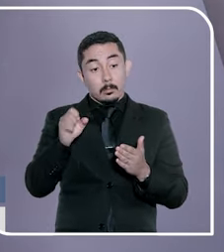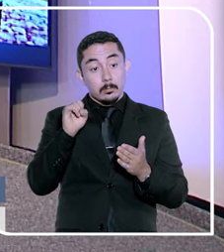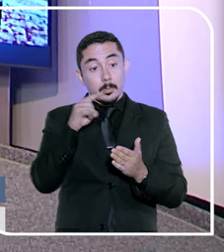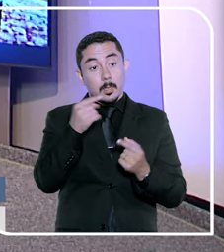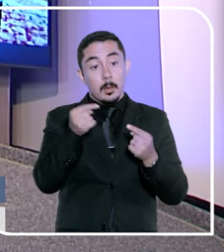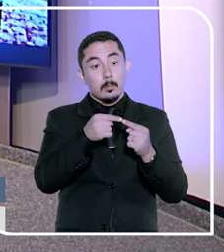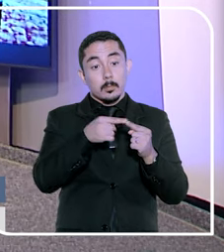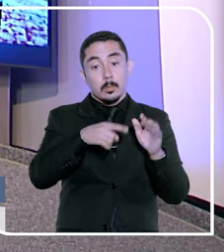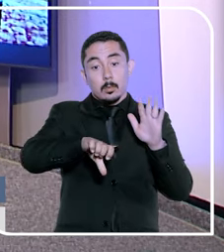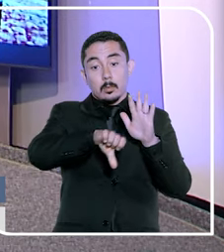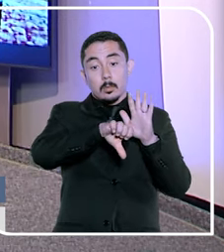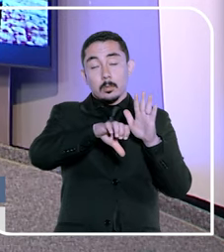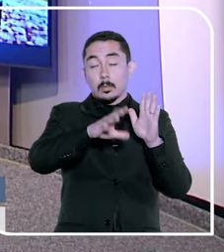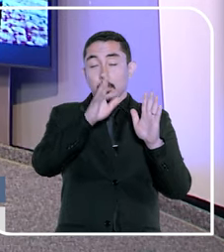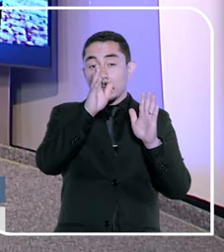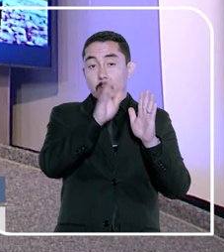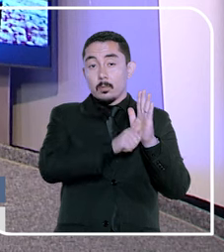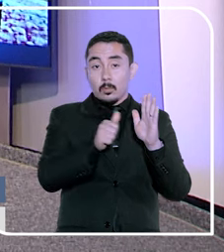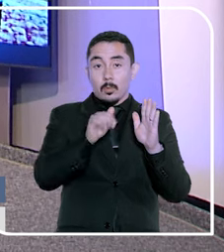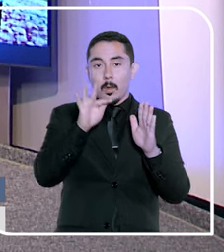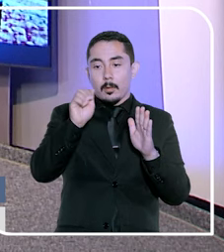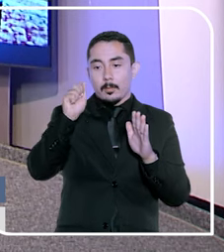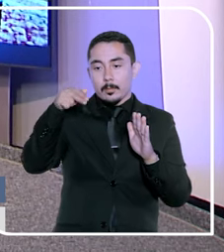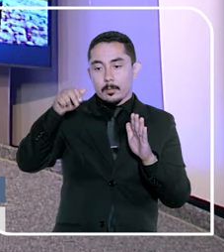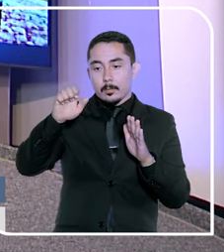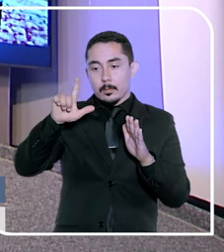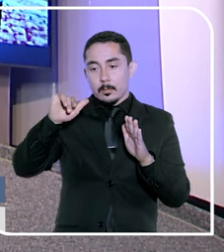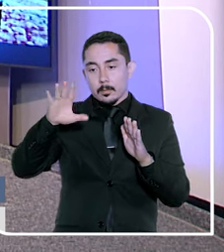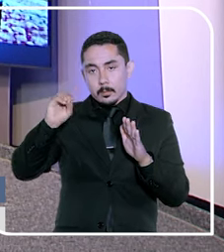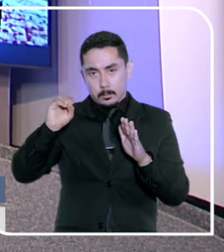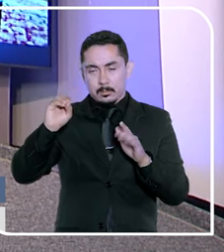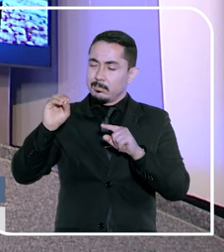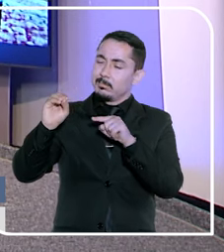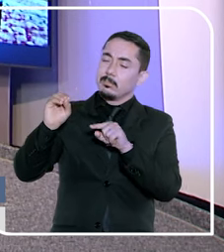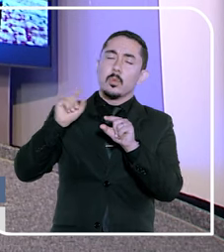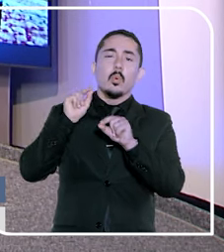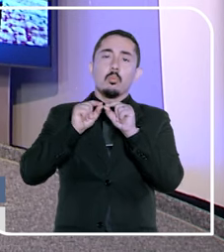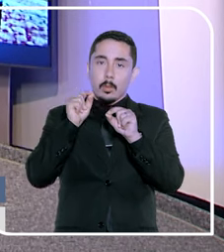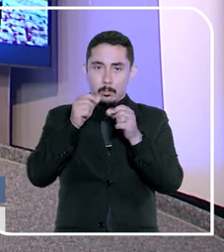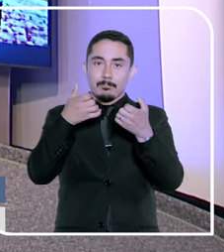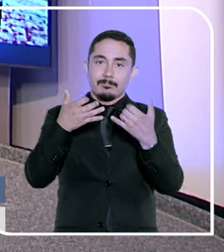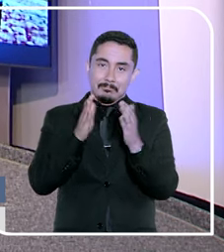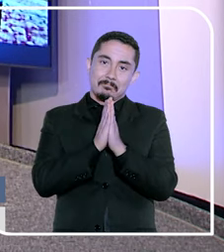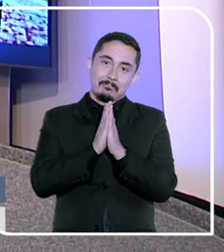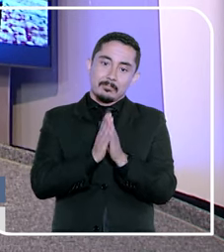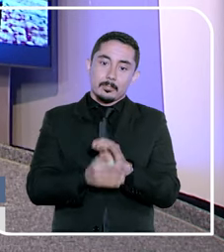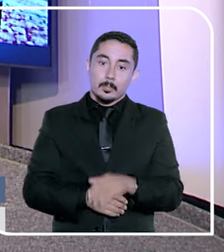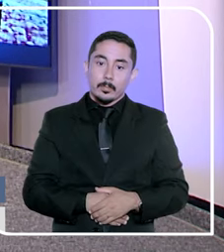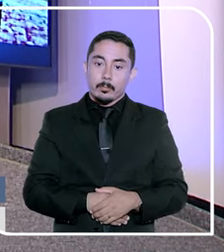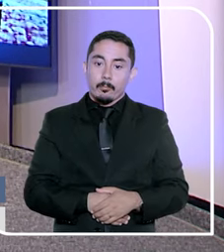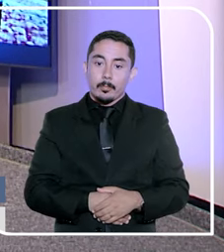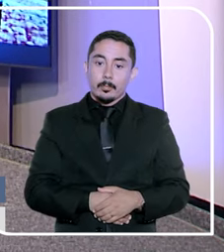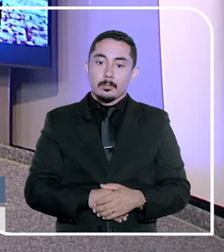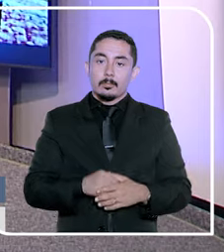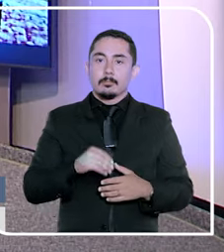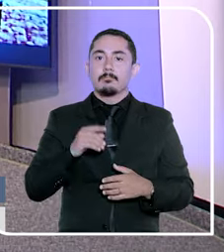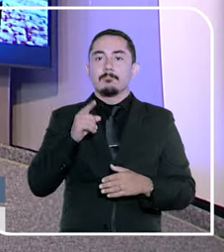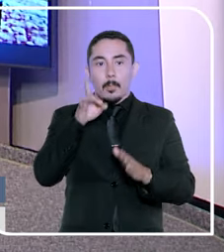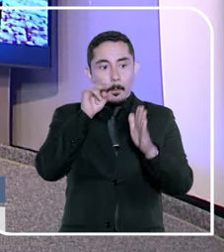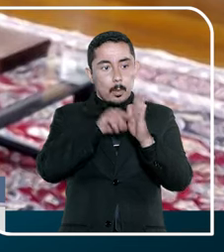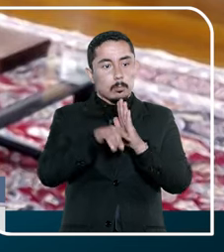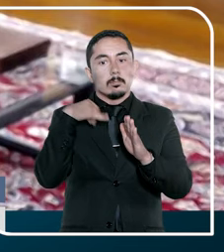e pra gente entender direito o que é o furto famélico é foi até muito oportuna a sua pergunta e nós fizemos questão de